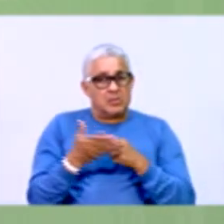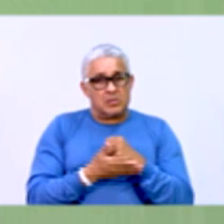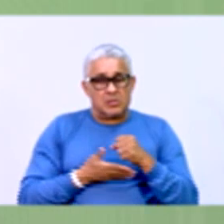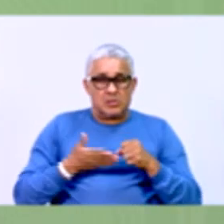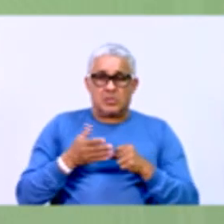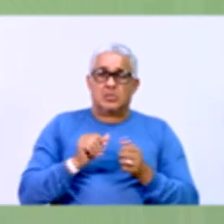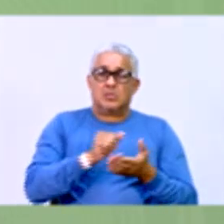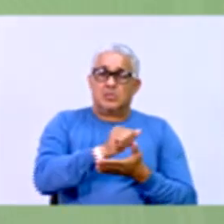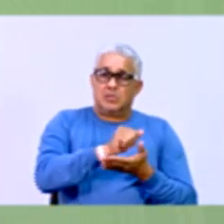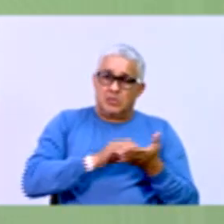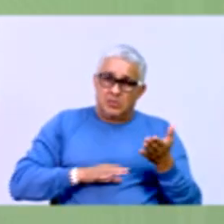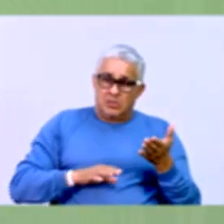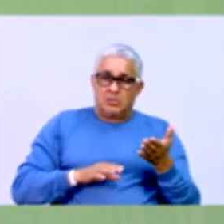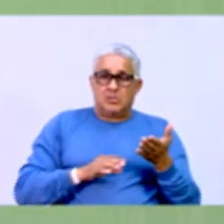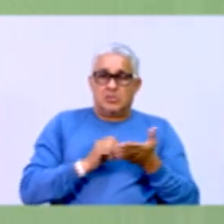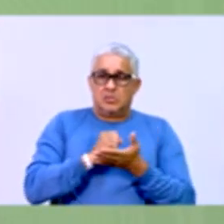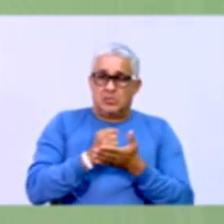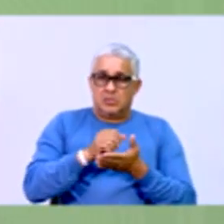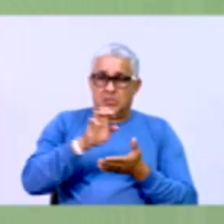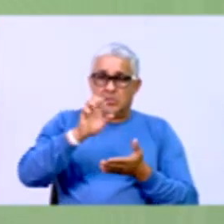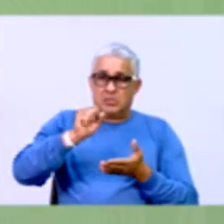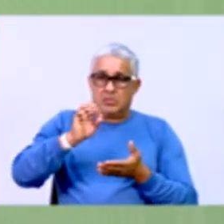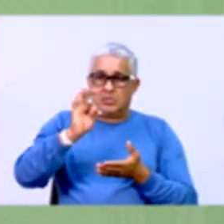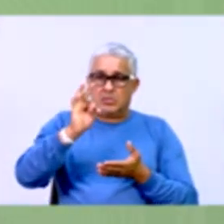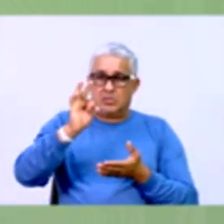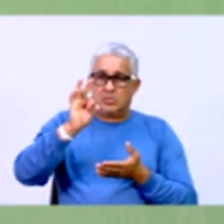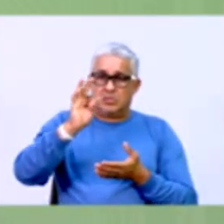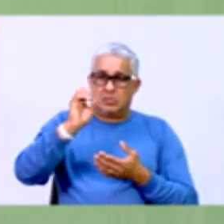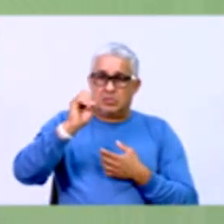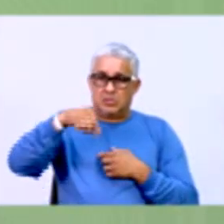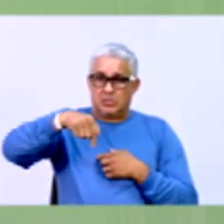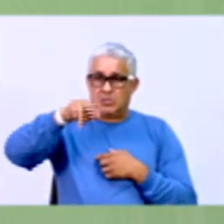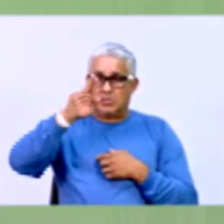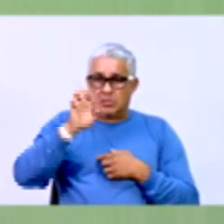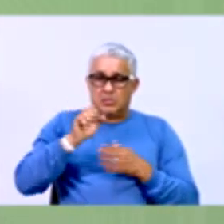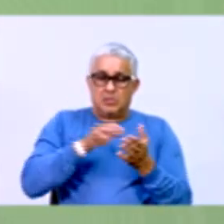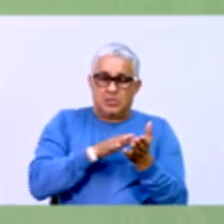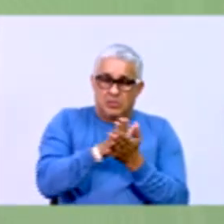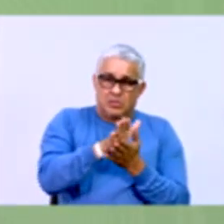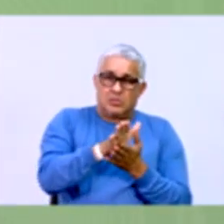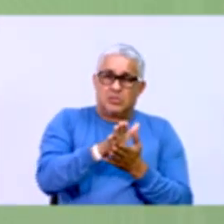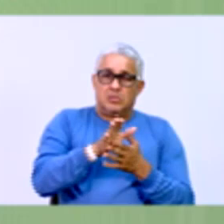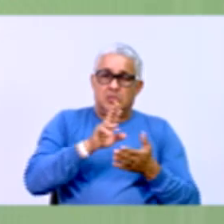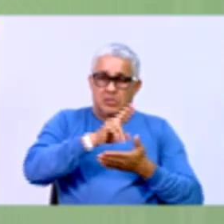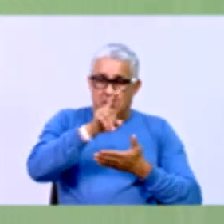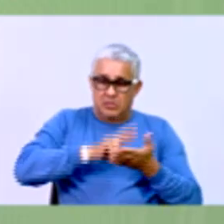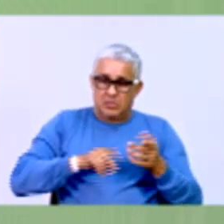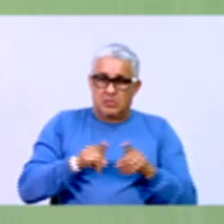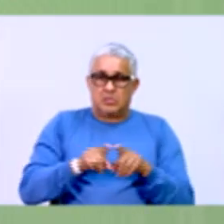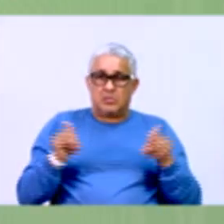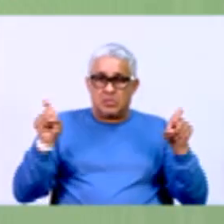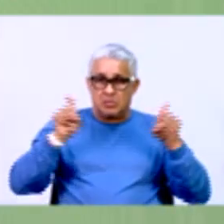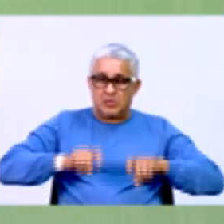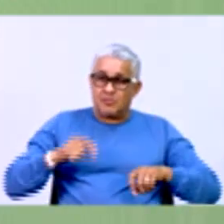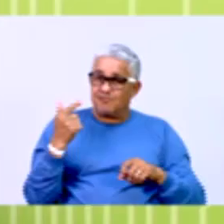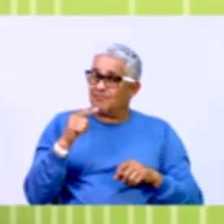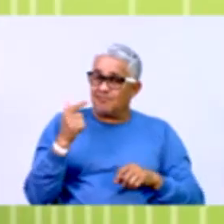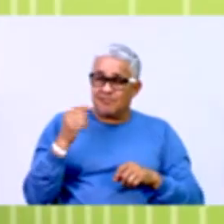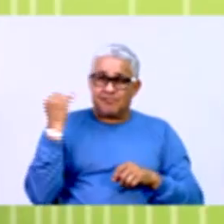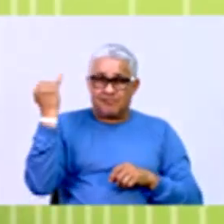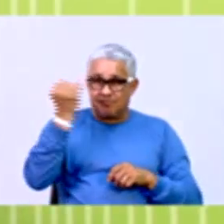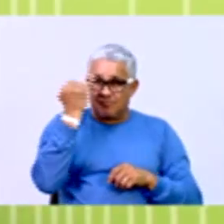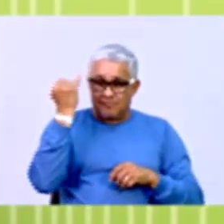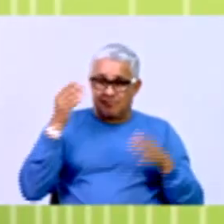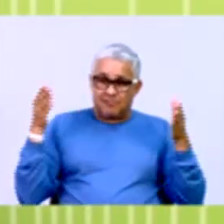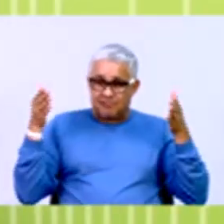controle de estoque, impressão de relatórios. Então, o computador ele não tinha um papel